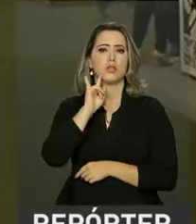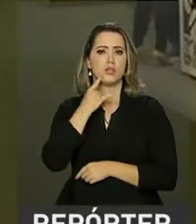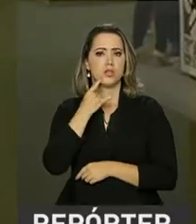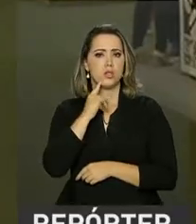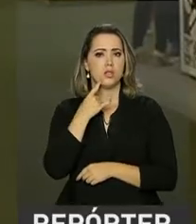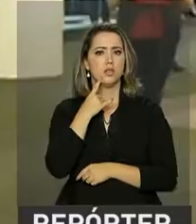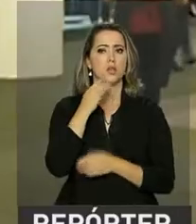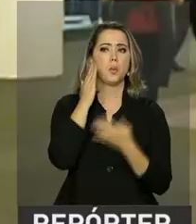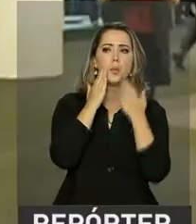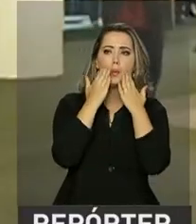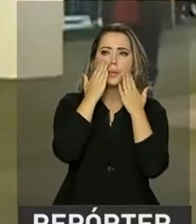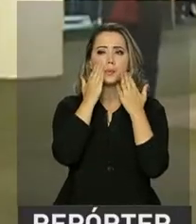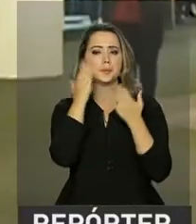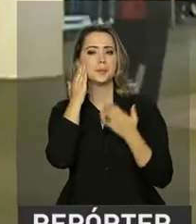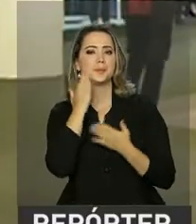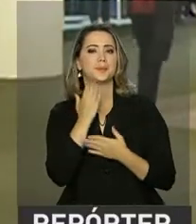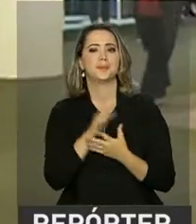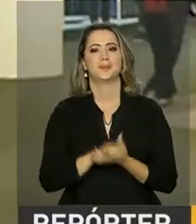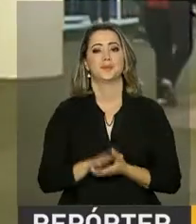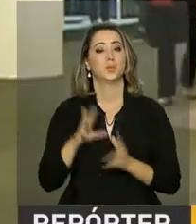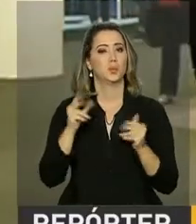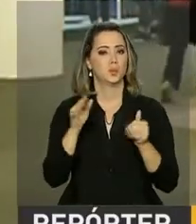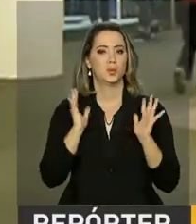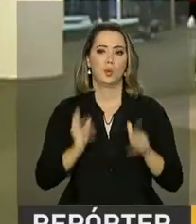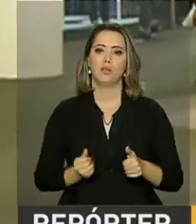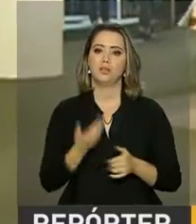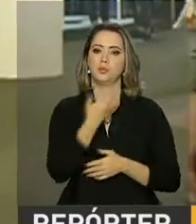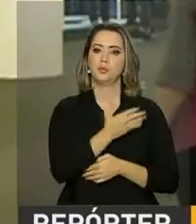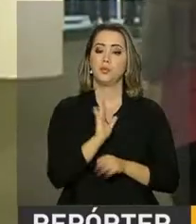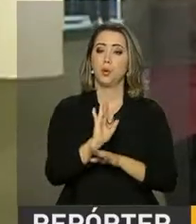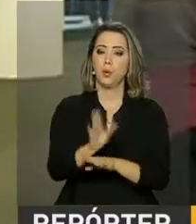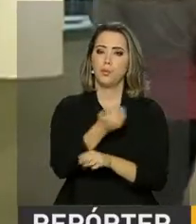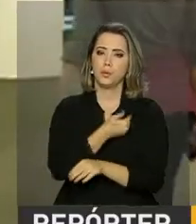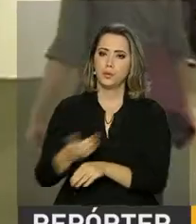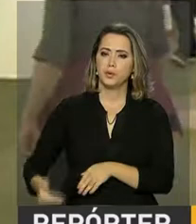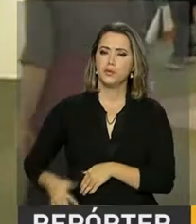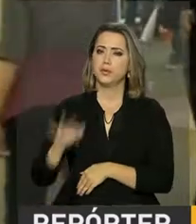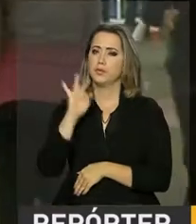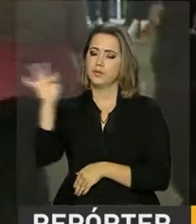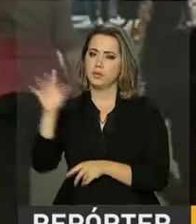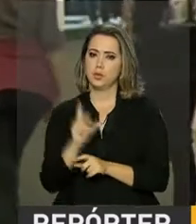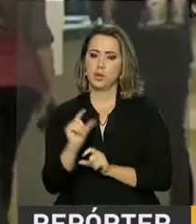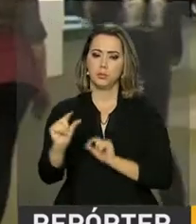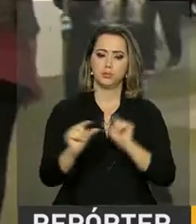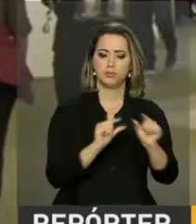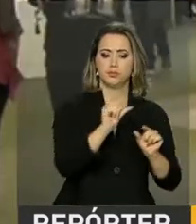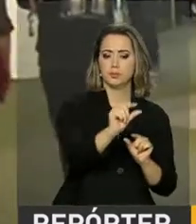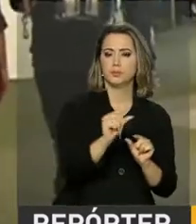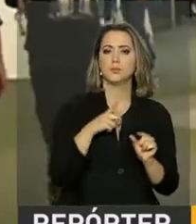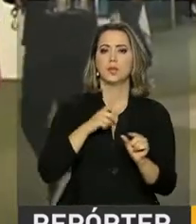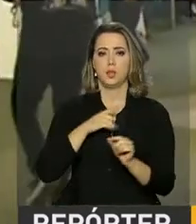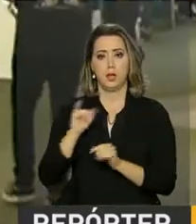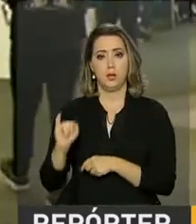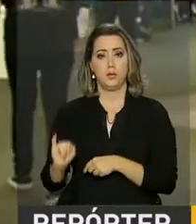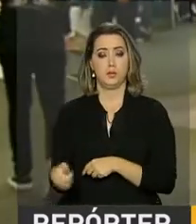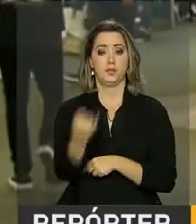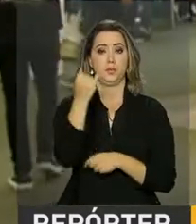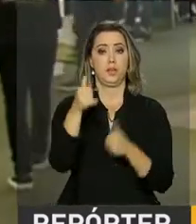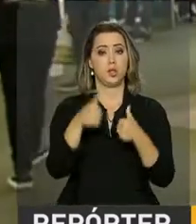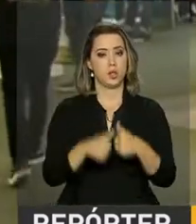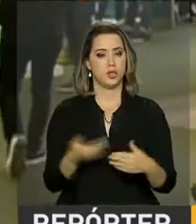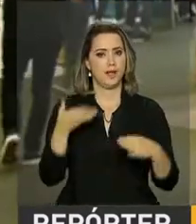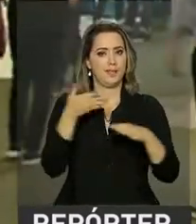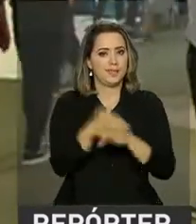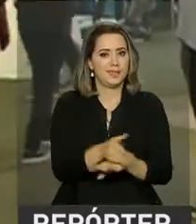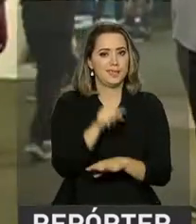e cosméticos. E com o apoio do governo federal, pequenos agricultores e cooperativas familiares têm a oportunidade de estar